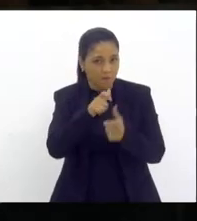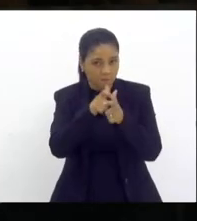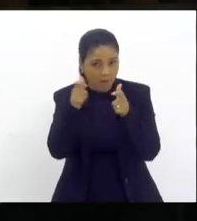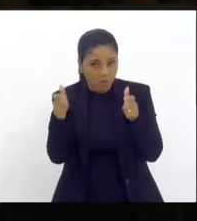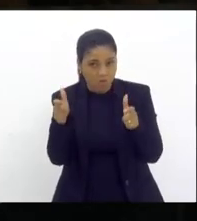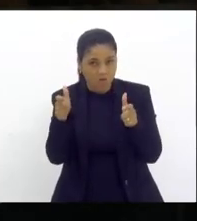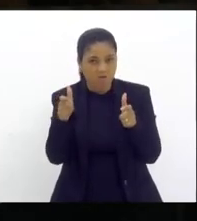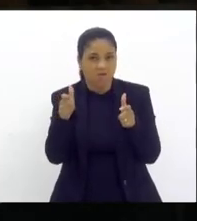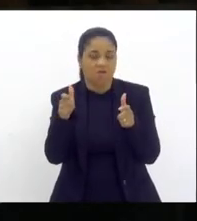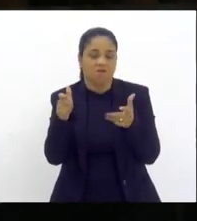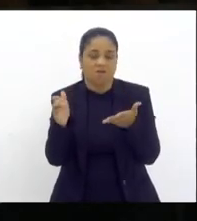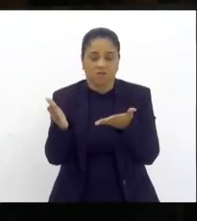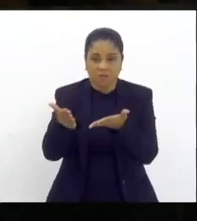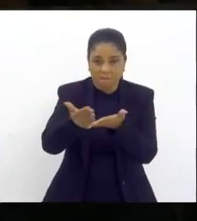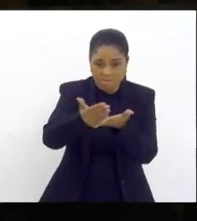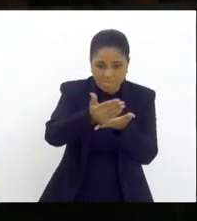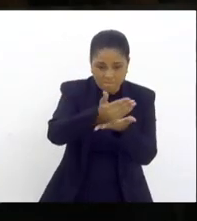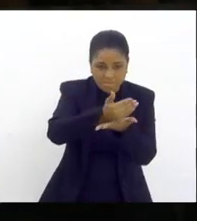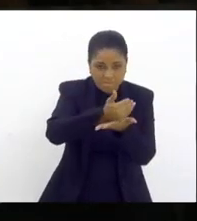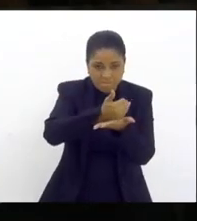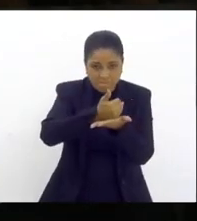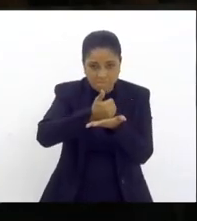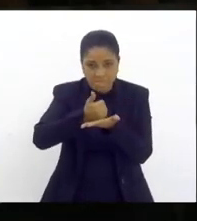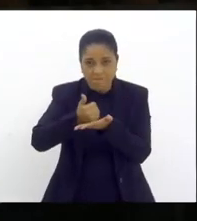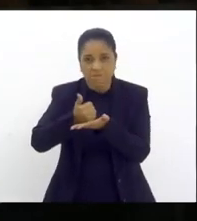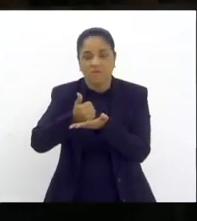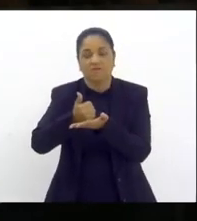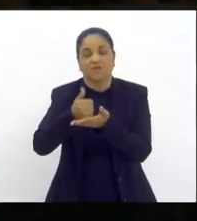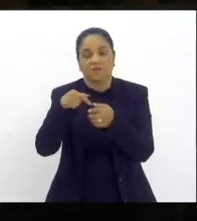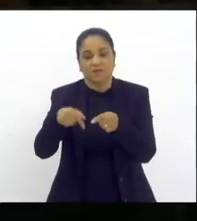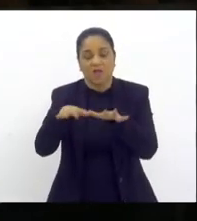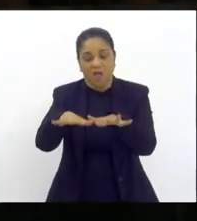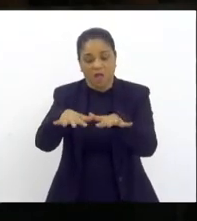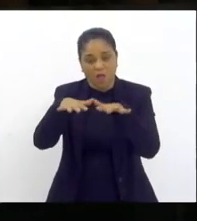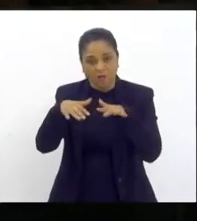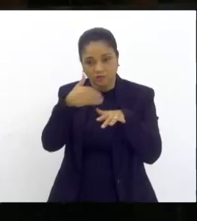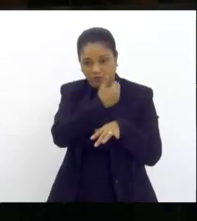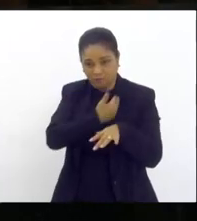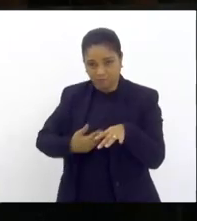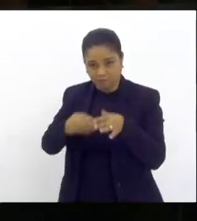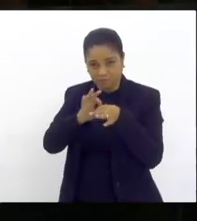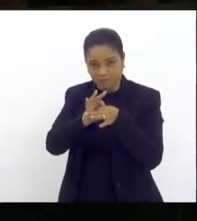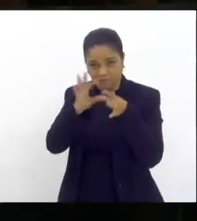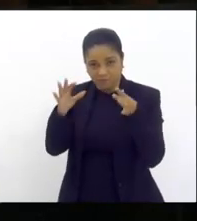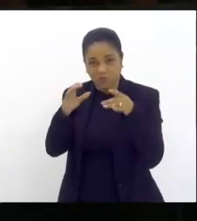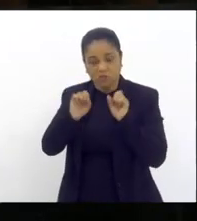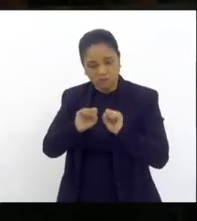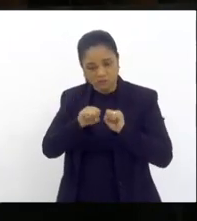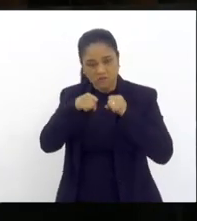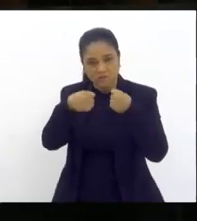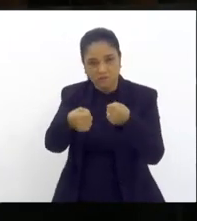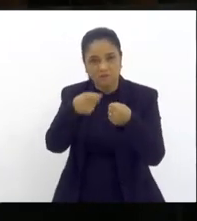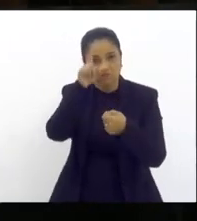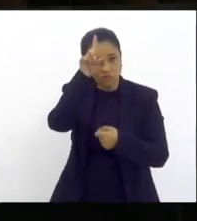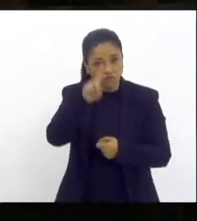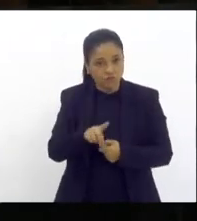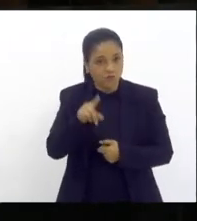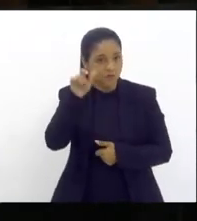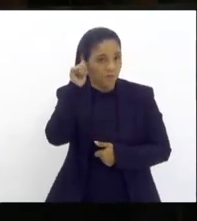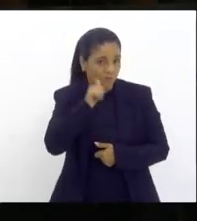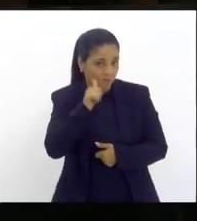e esse dado nos veio a partir da audiência pública que realizamos pela Comissão de Defesa dos Direitos da Mulher,